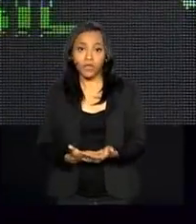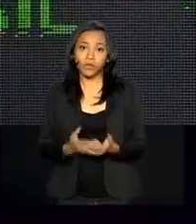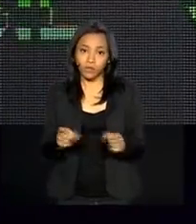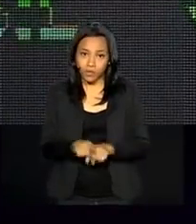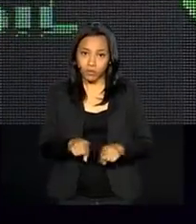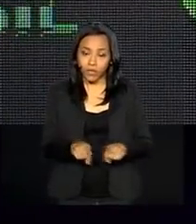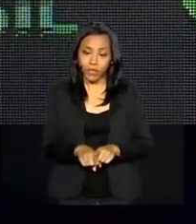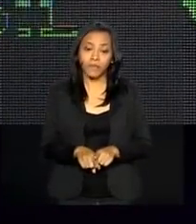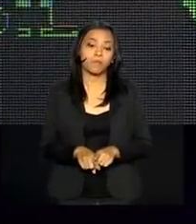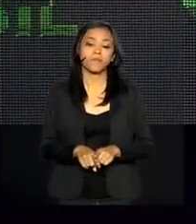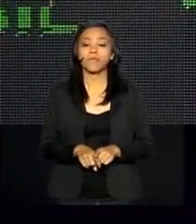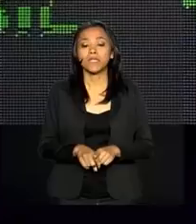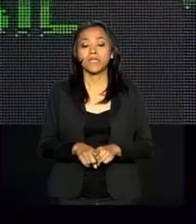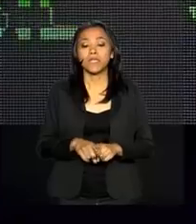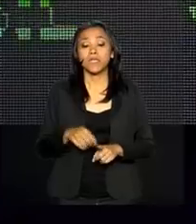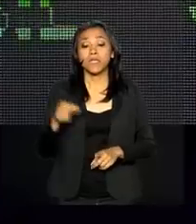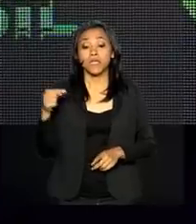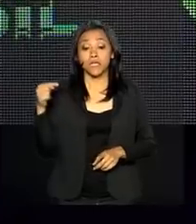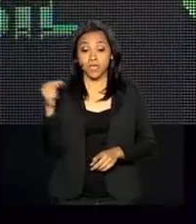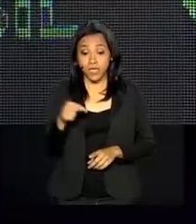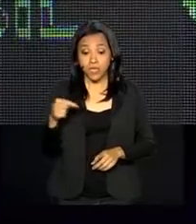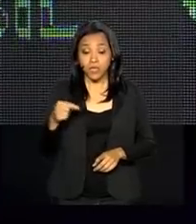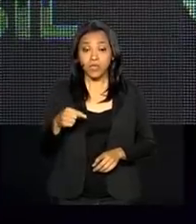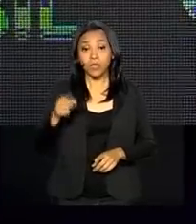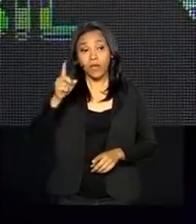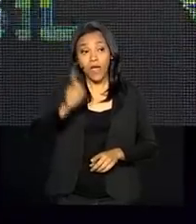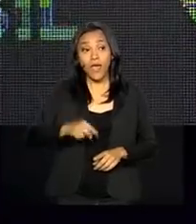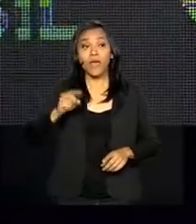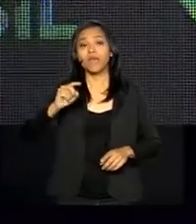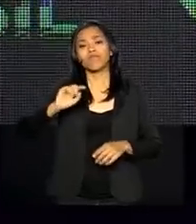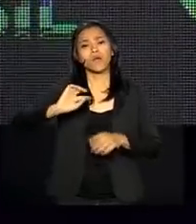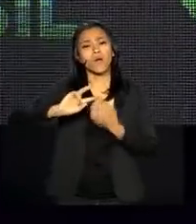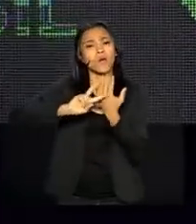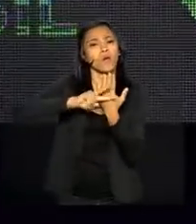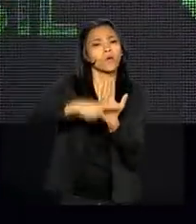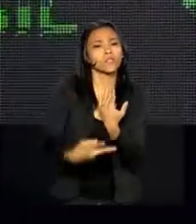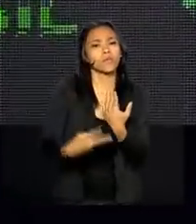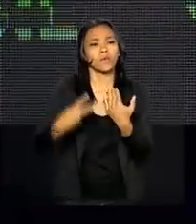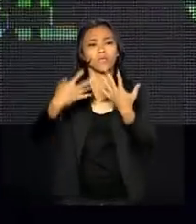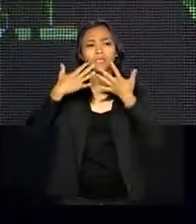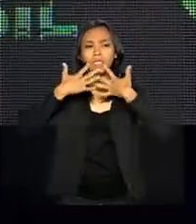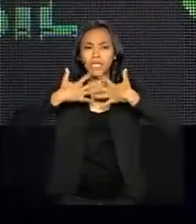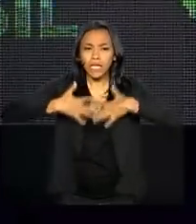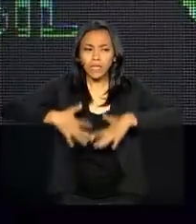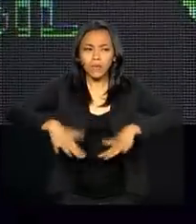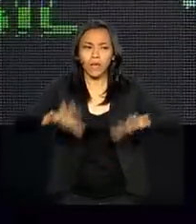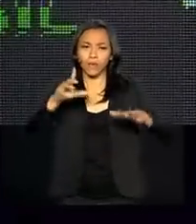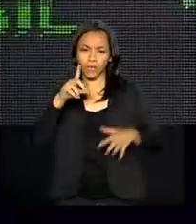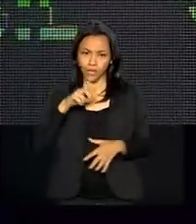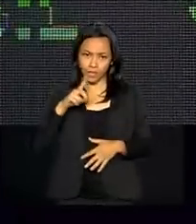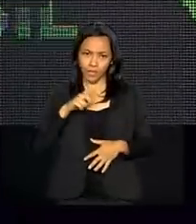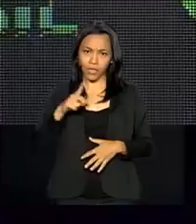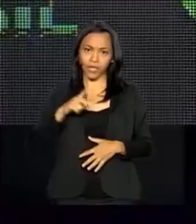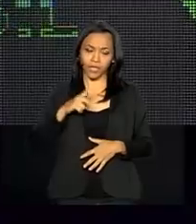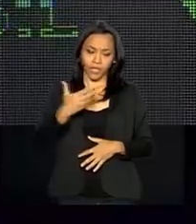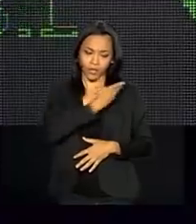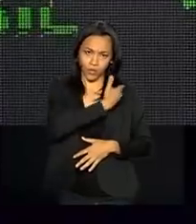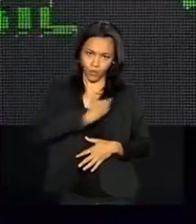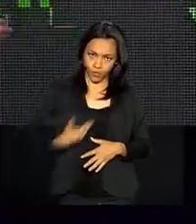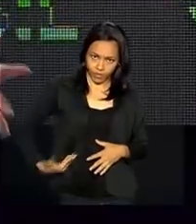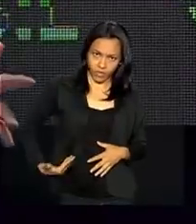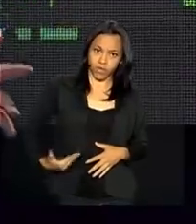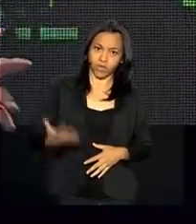é fruto de uma convergência natural que existe entre os nossos governos entre o meu